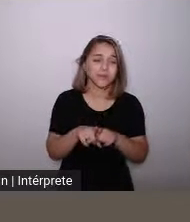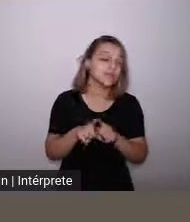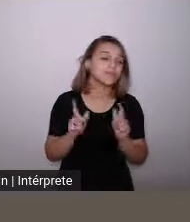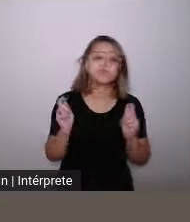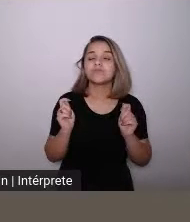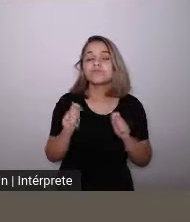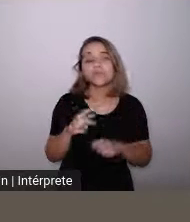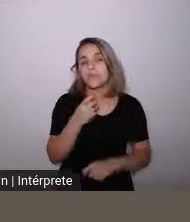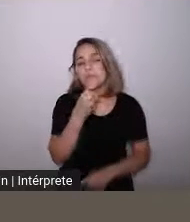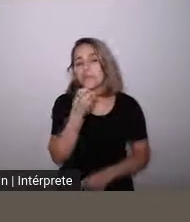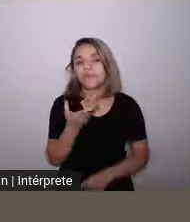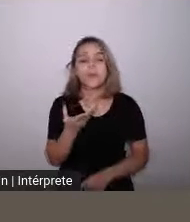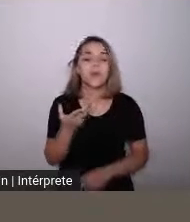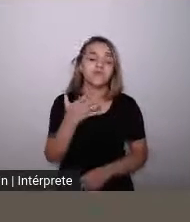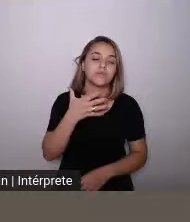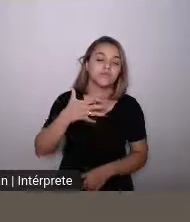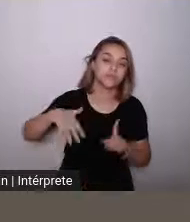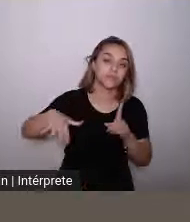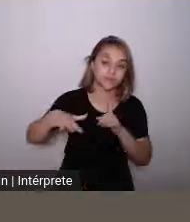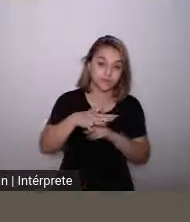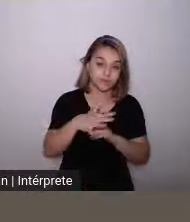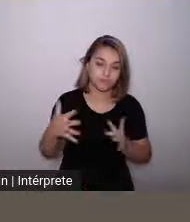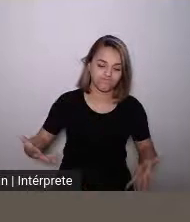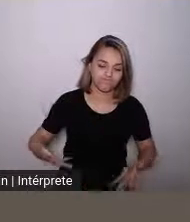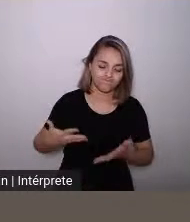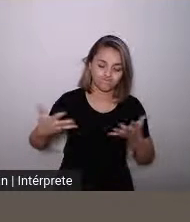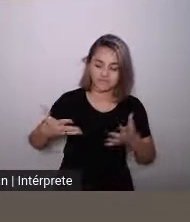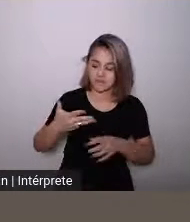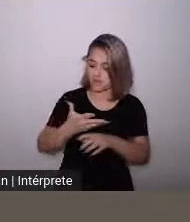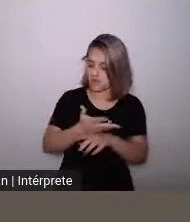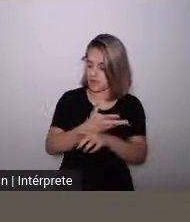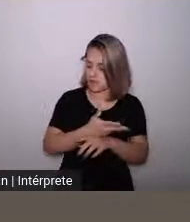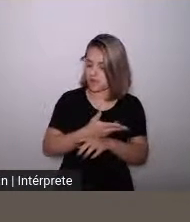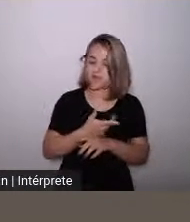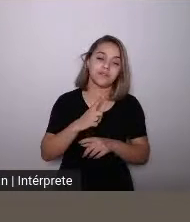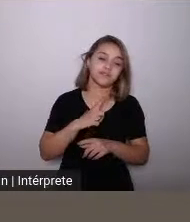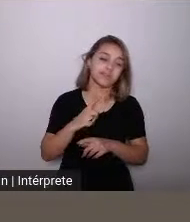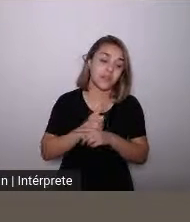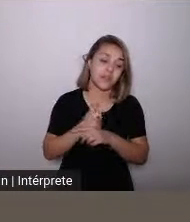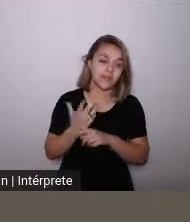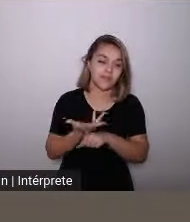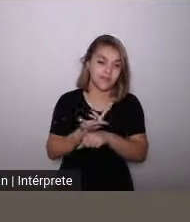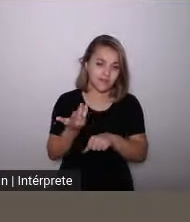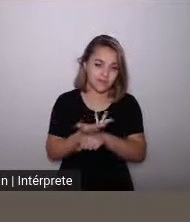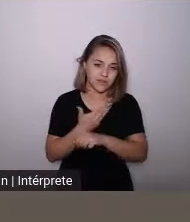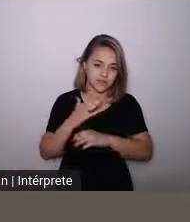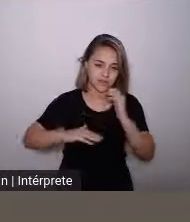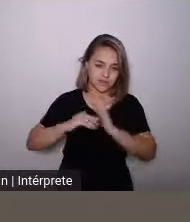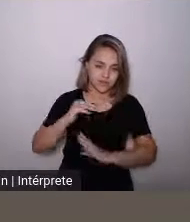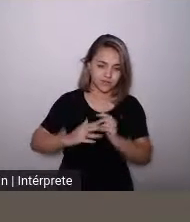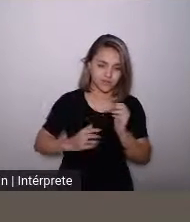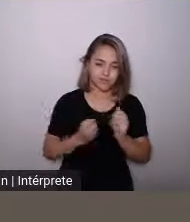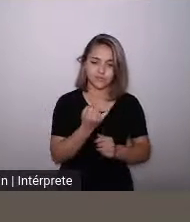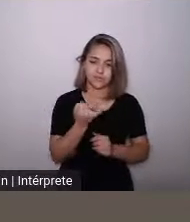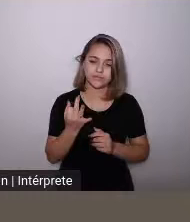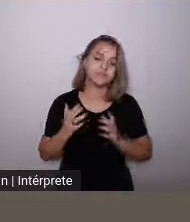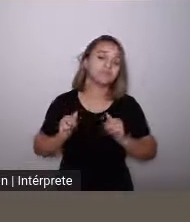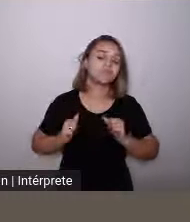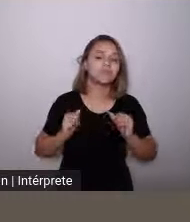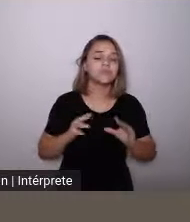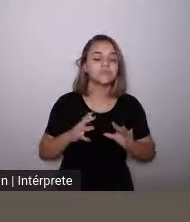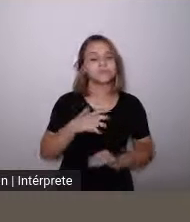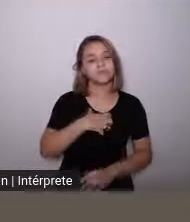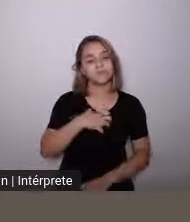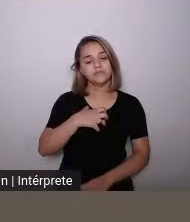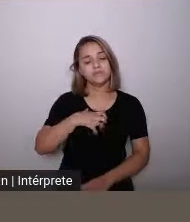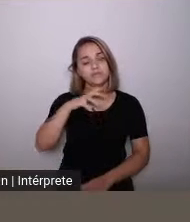numa sociedade impulsionada pela velocidade e pela maior quantidade de ações. Ousa aos sentimentos mais fortes, às atividades